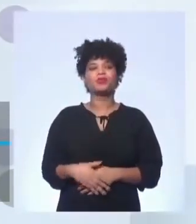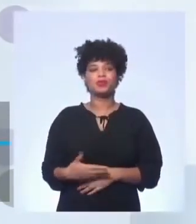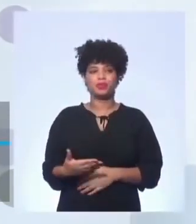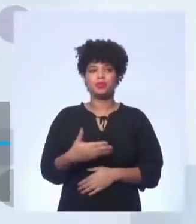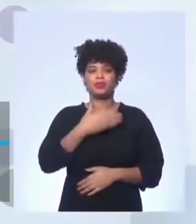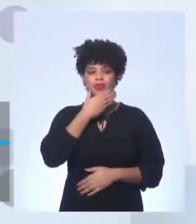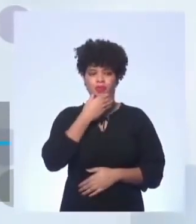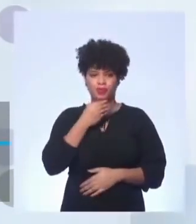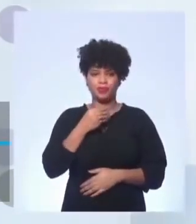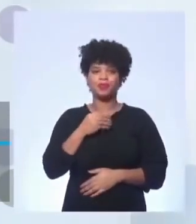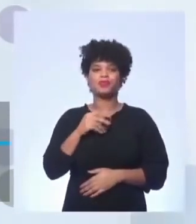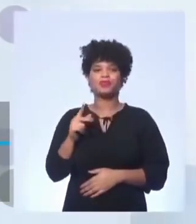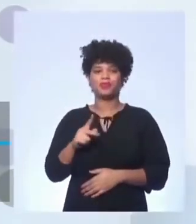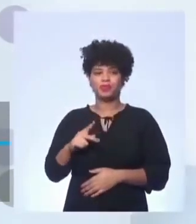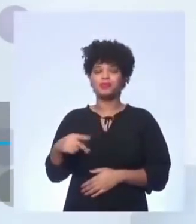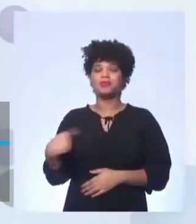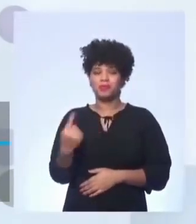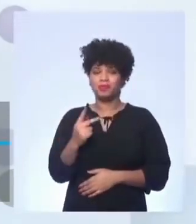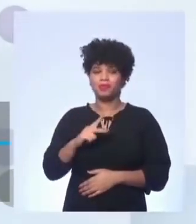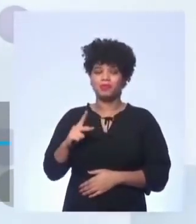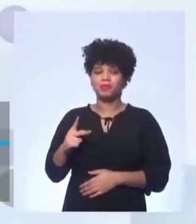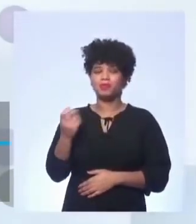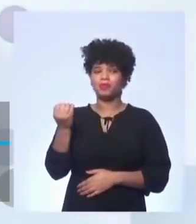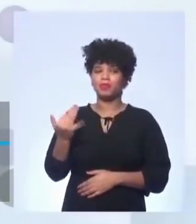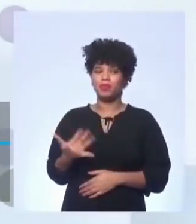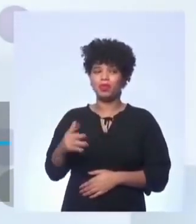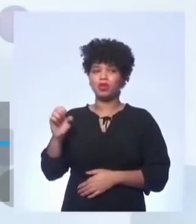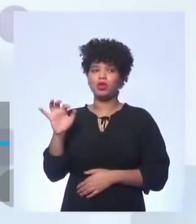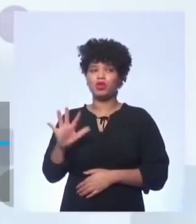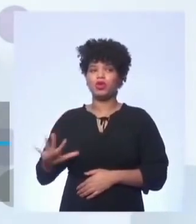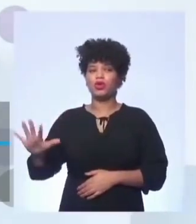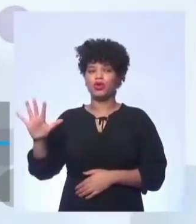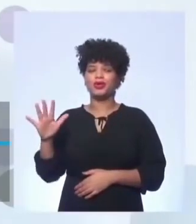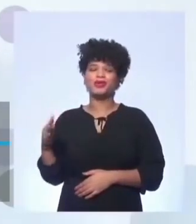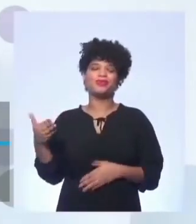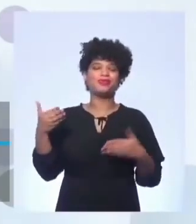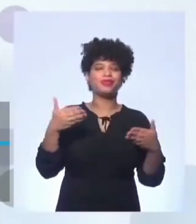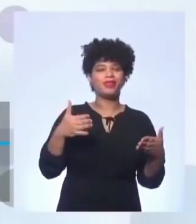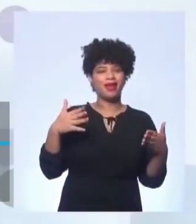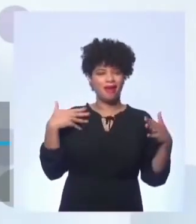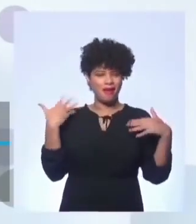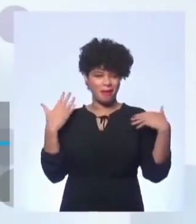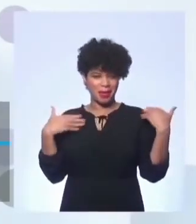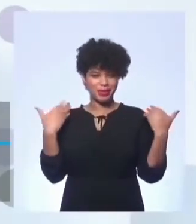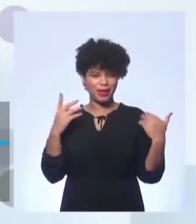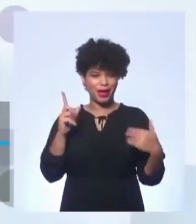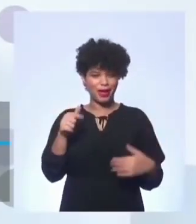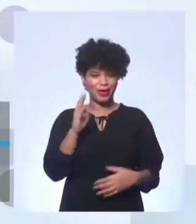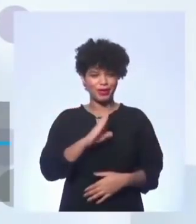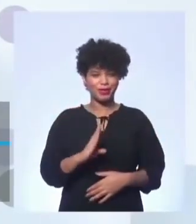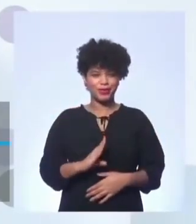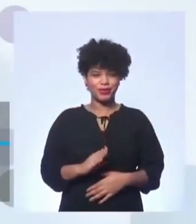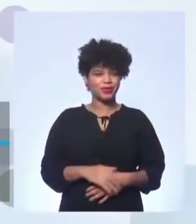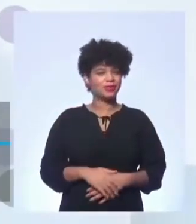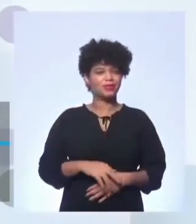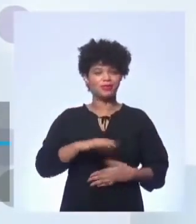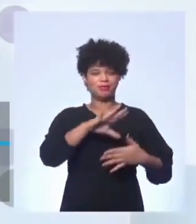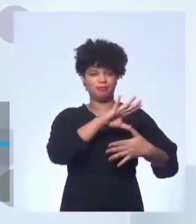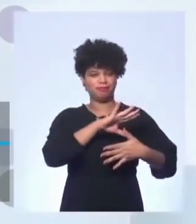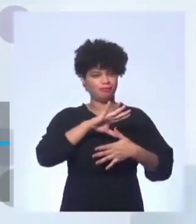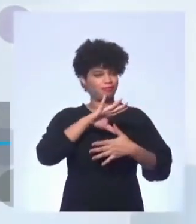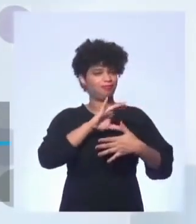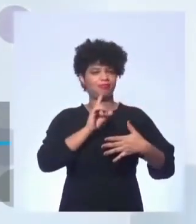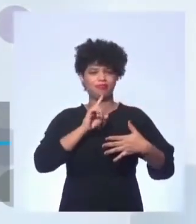sempre costuma dizer, os europeus não vieram de férias para as terras da América,